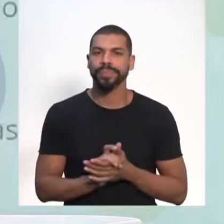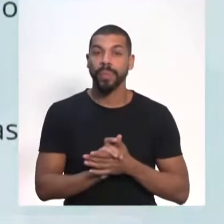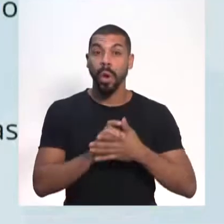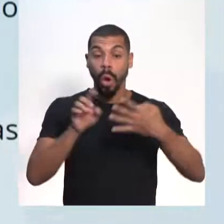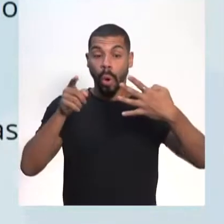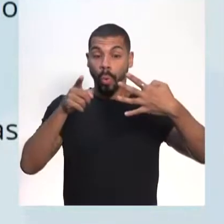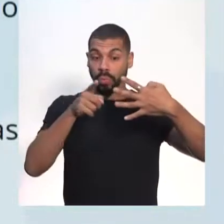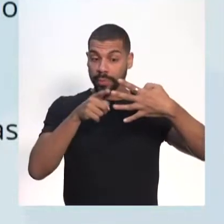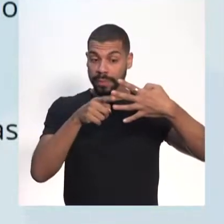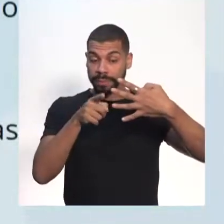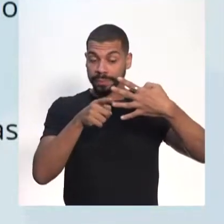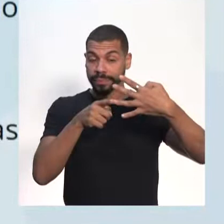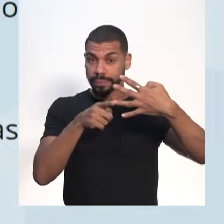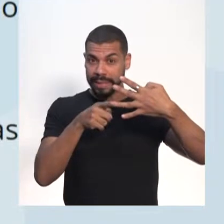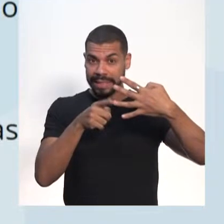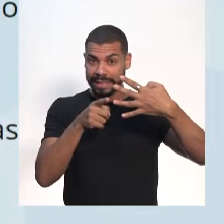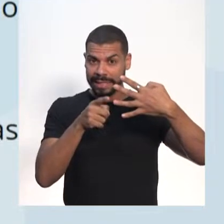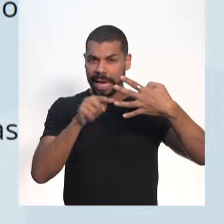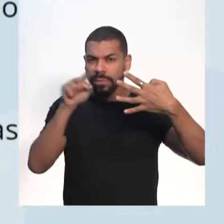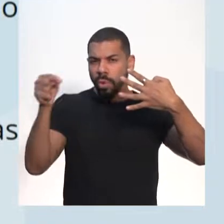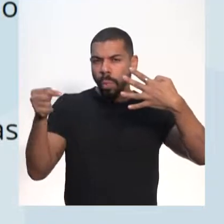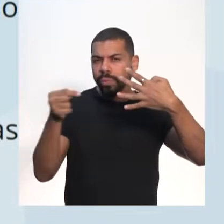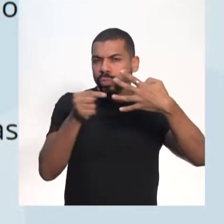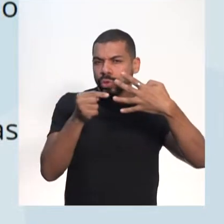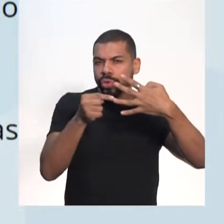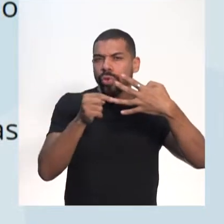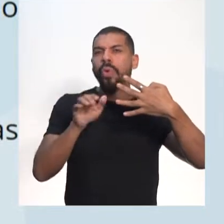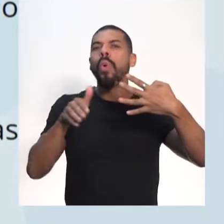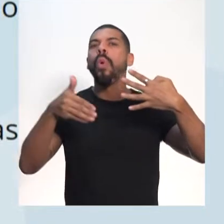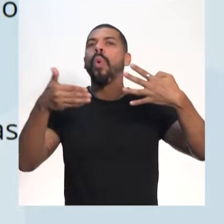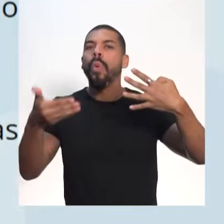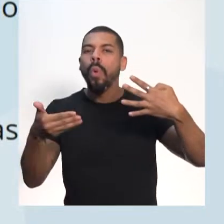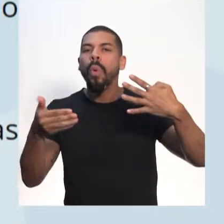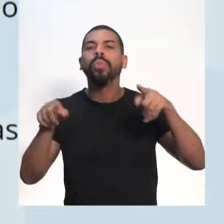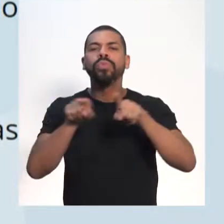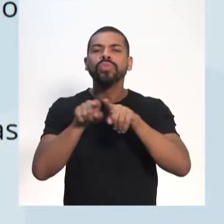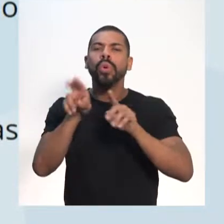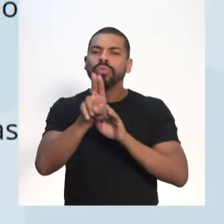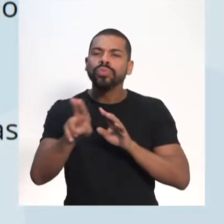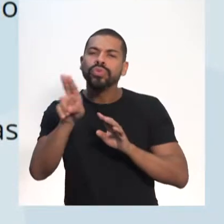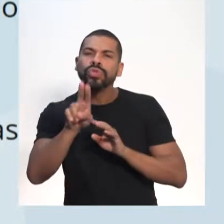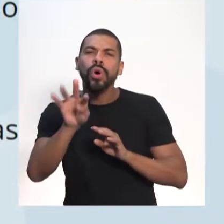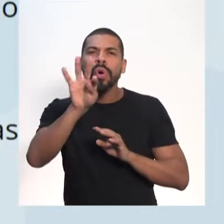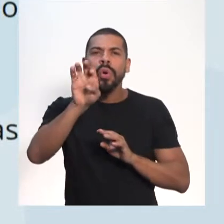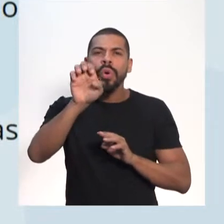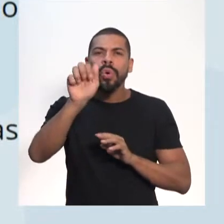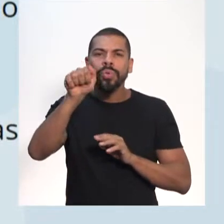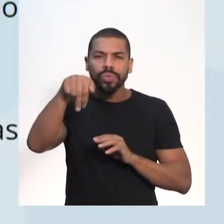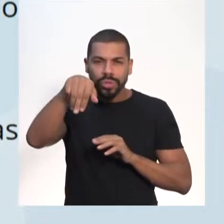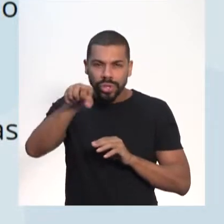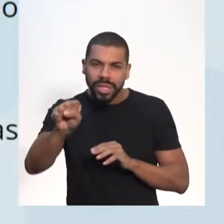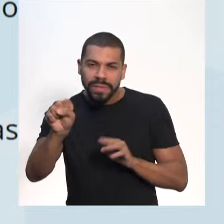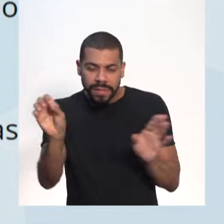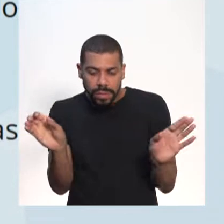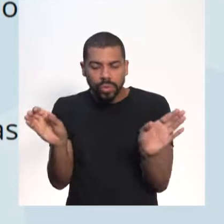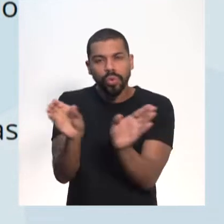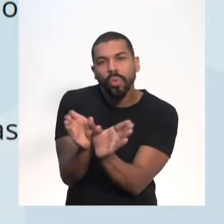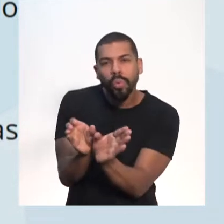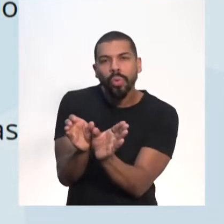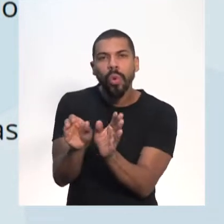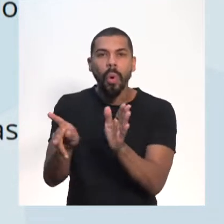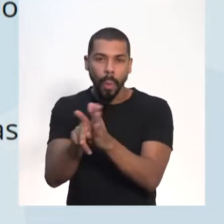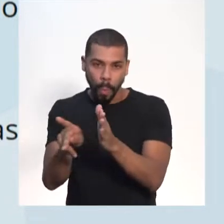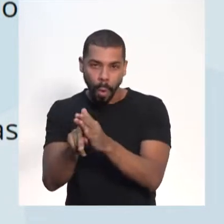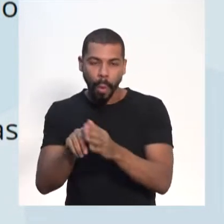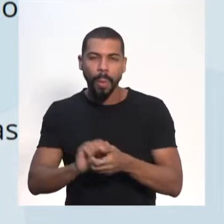3 aí da pauta é sobre a utilização do Teams. Né? Nós recebemos algumas solicitações de